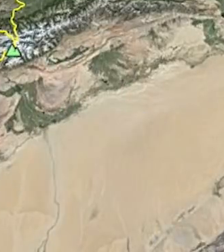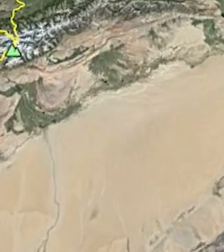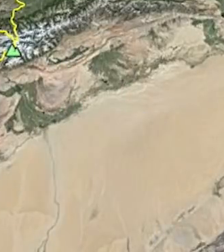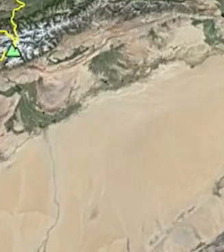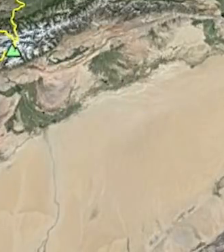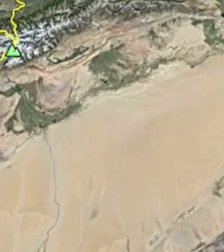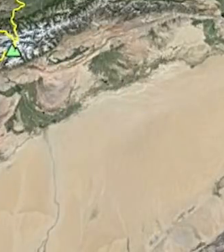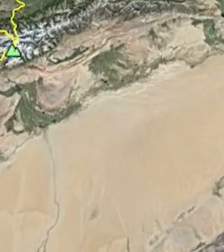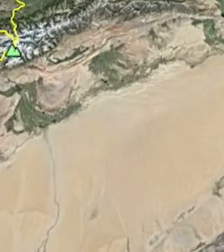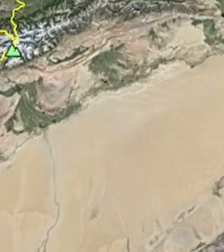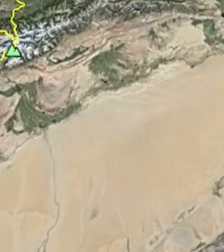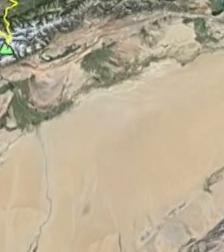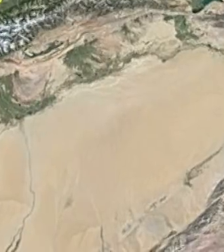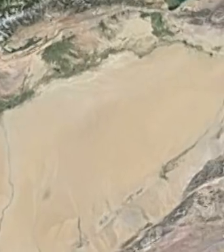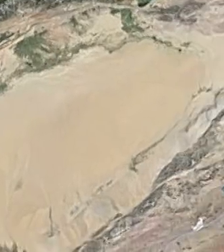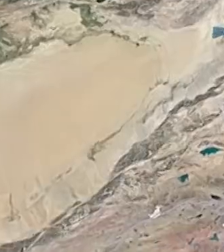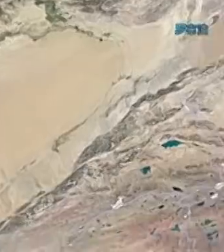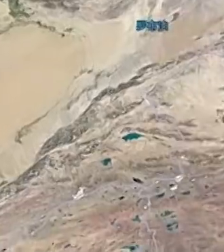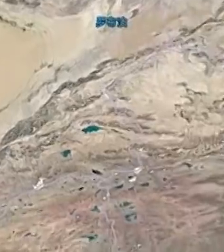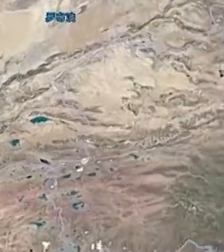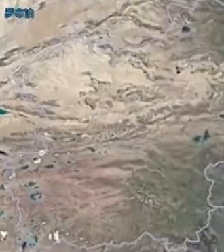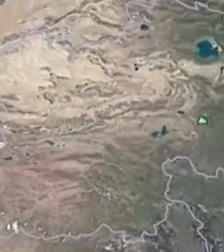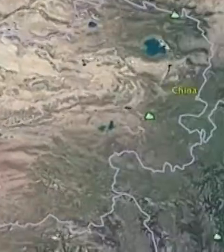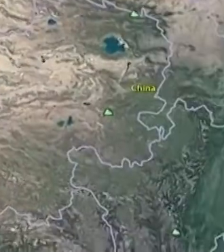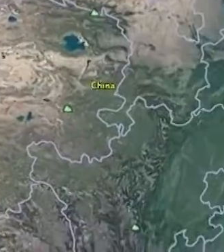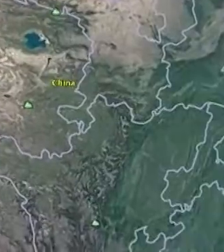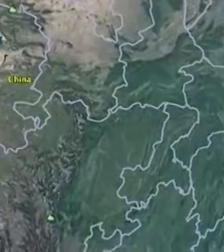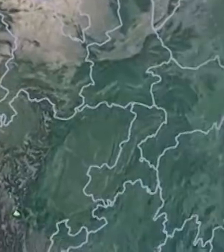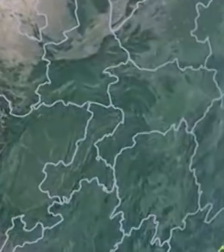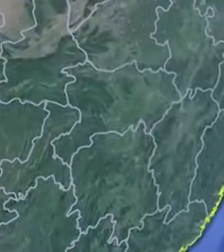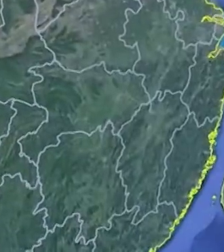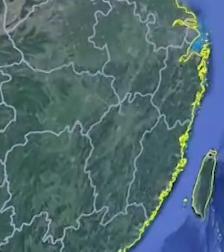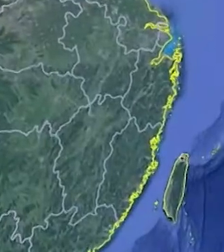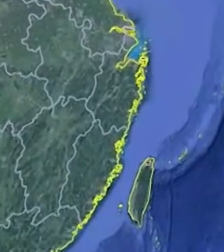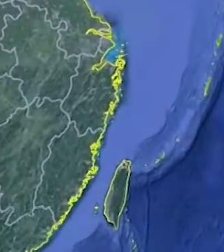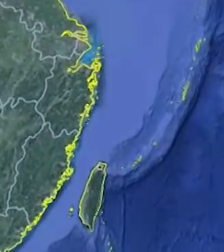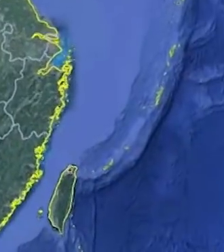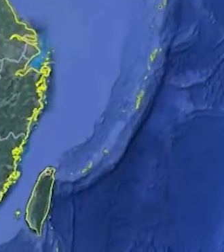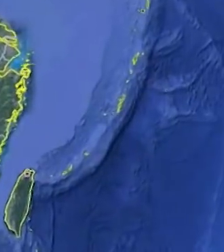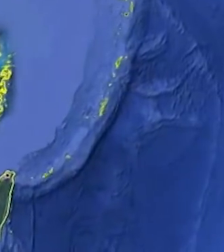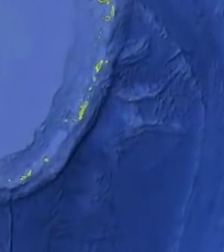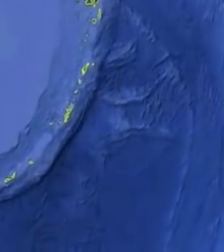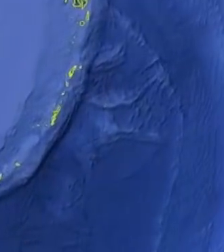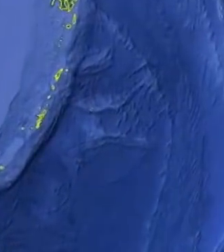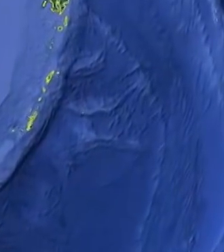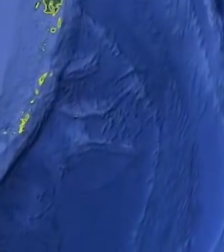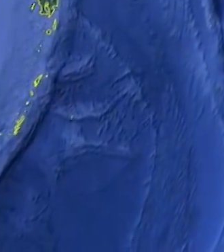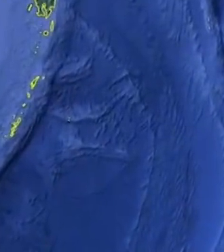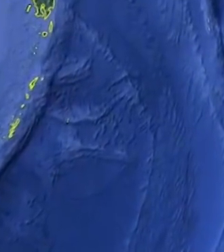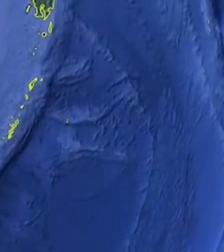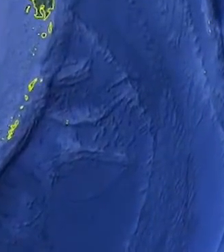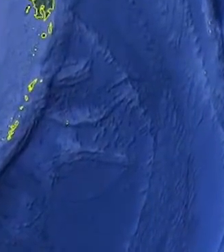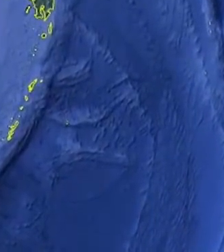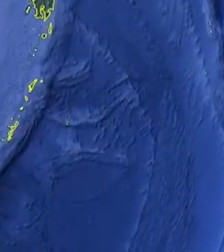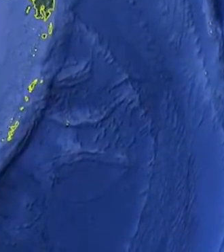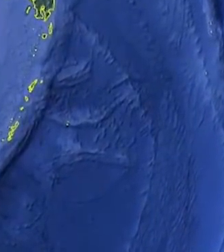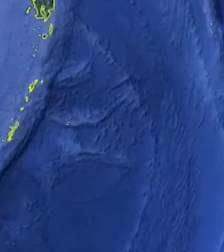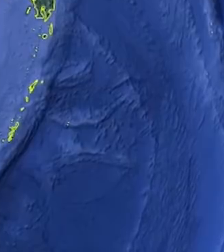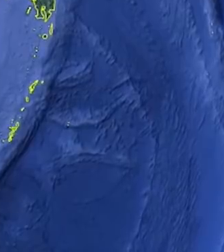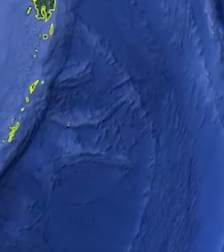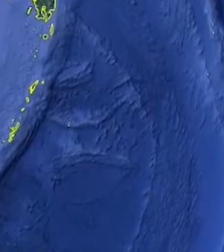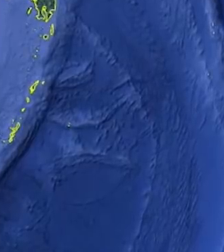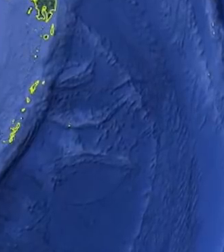um momento de unidade e comunhão, como viveram os hebreus na saída do Egito e os discípulos com o Senhor Jesus